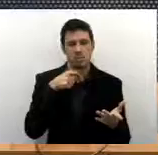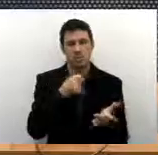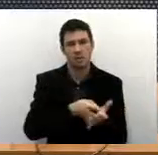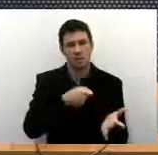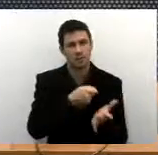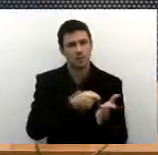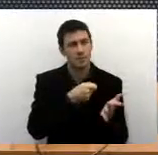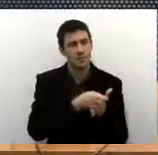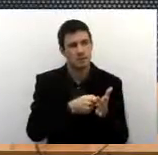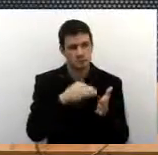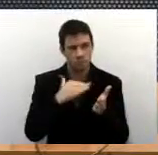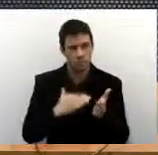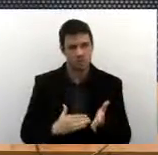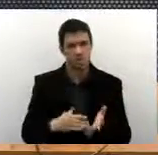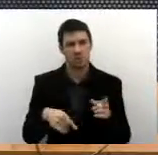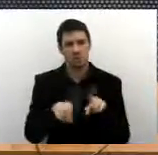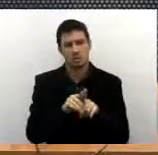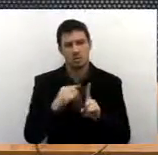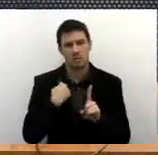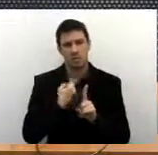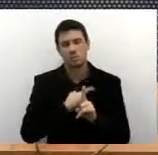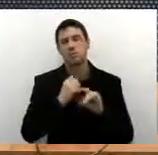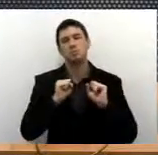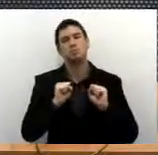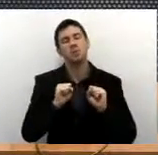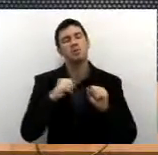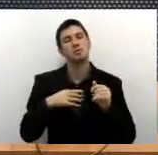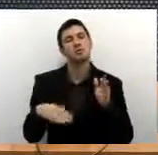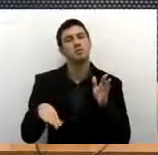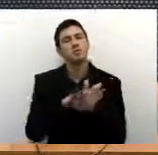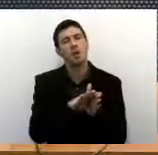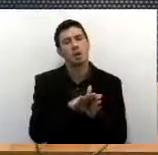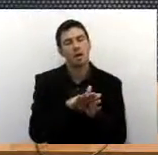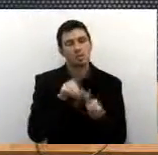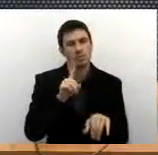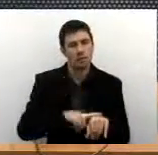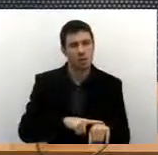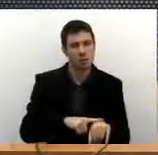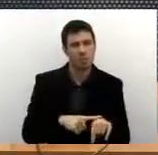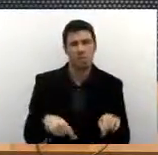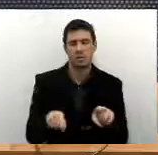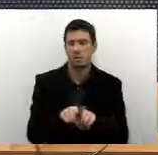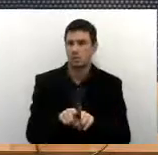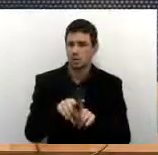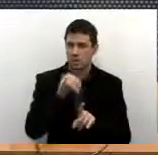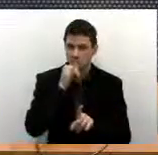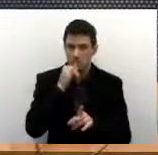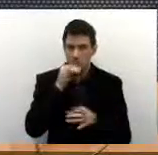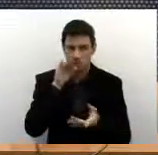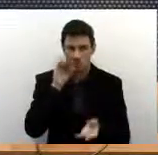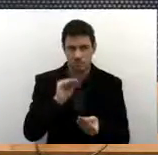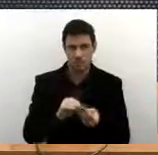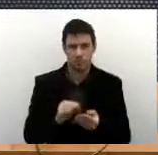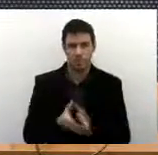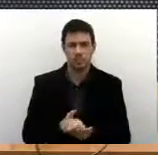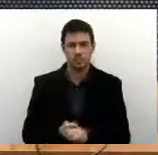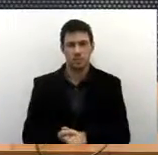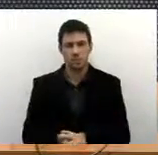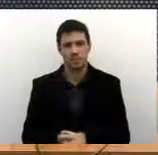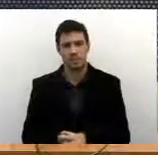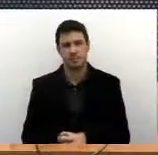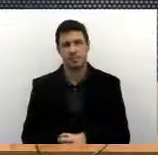dessa secretaria para que chegue no tempo certo, no tempo determinado.